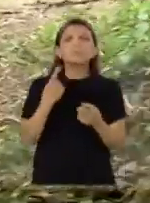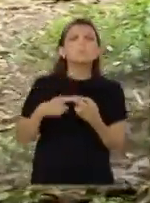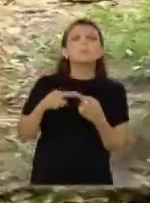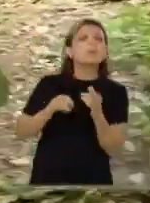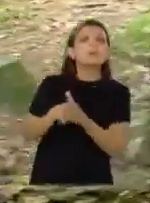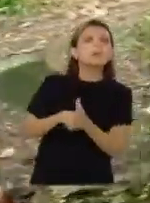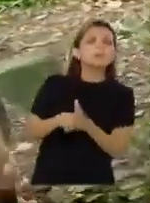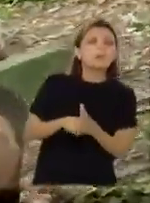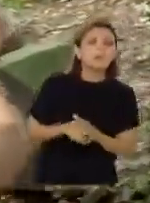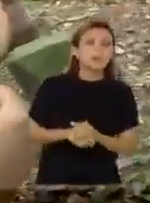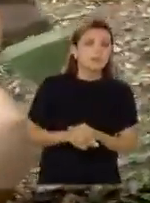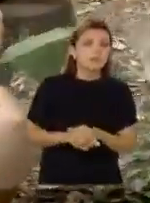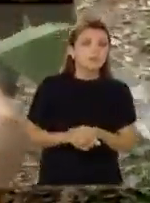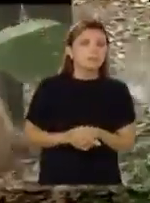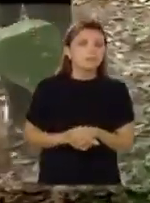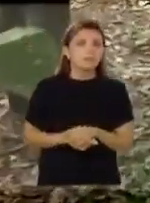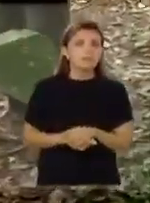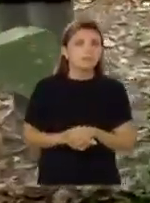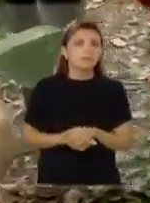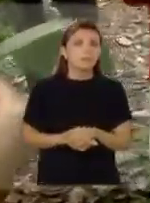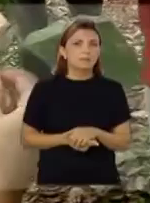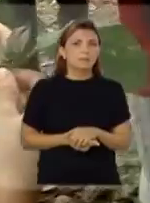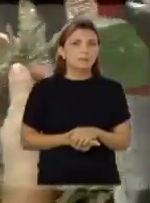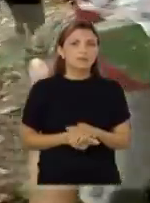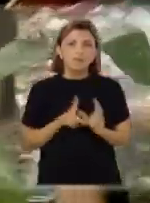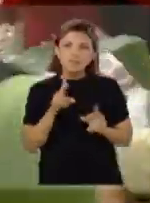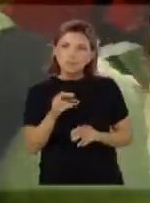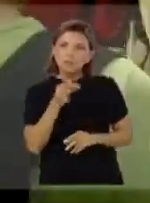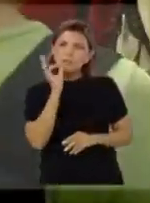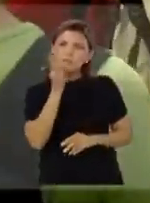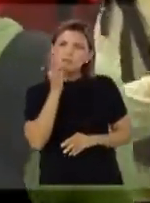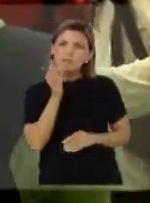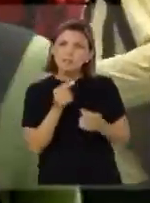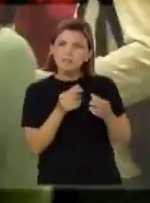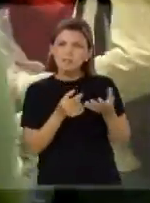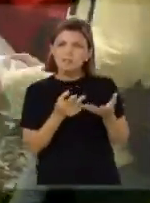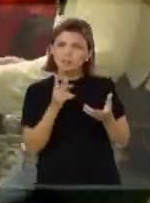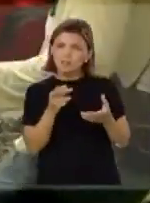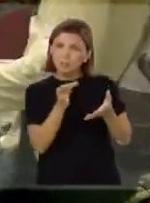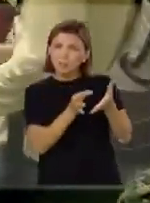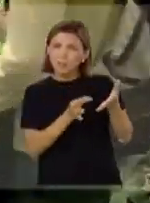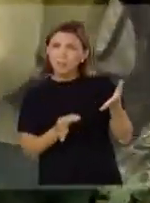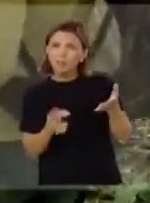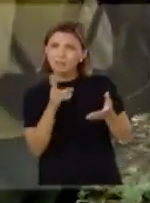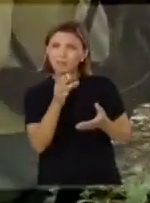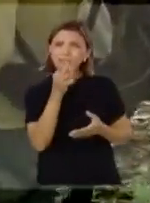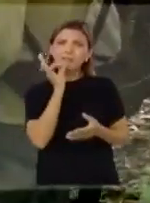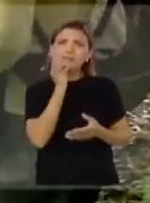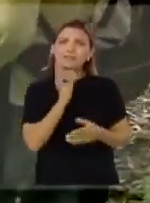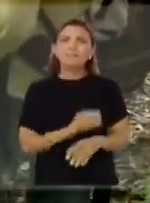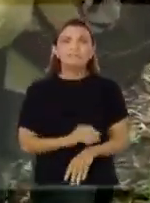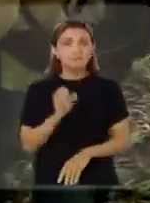que tá pesquisando ela ela é parente do café não é exato da mesma